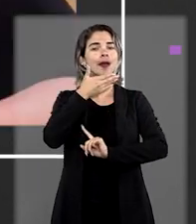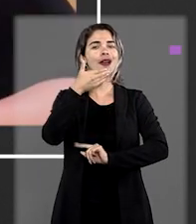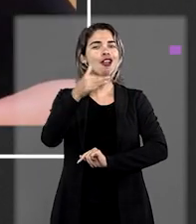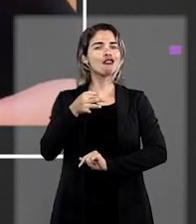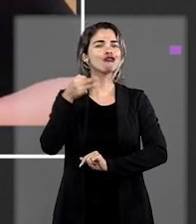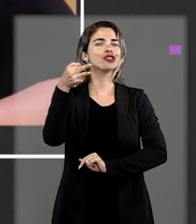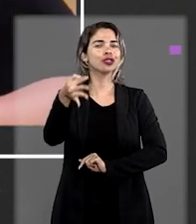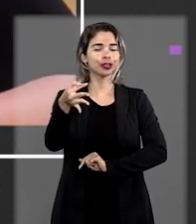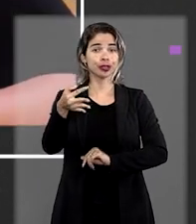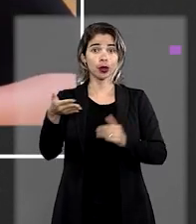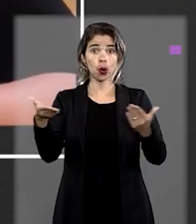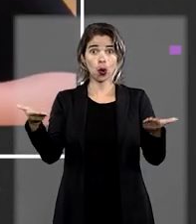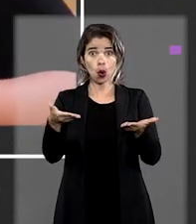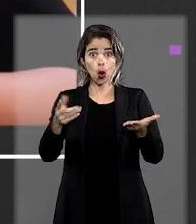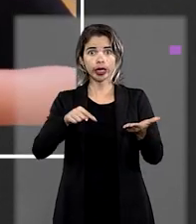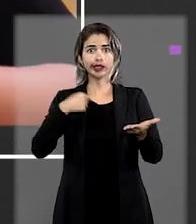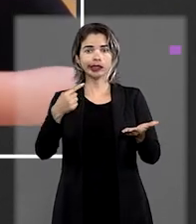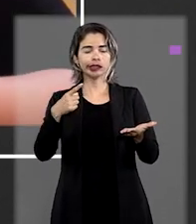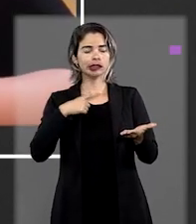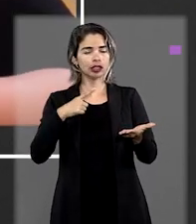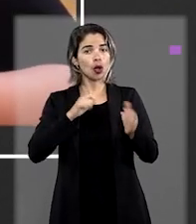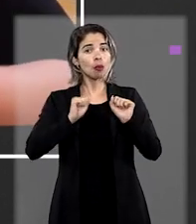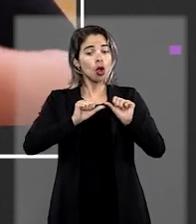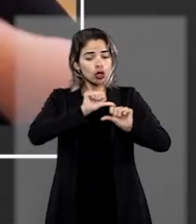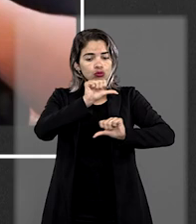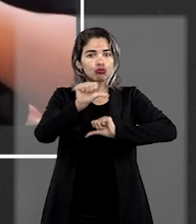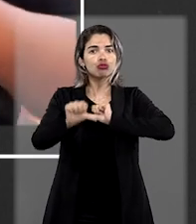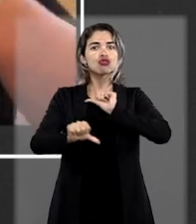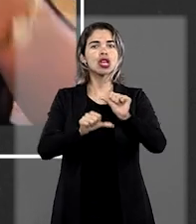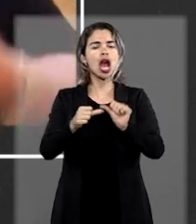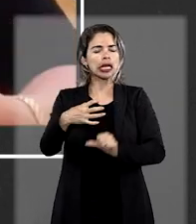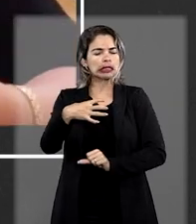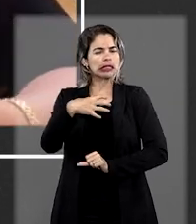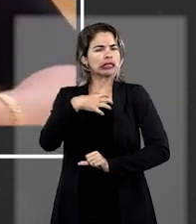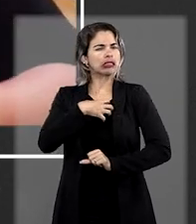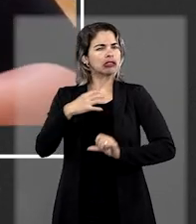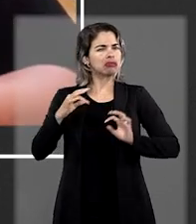melhor. Hoje nós estamos podendo transformar todo esse